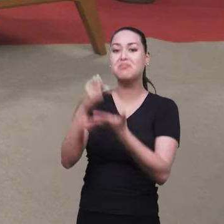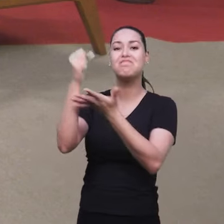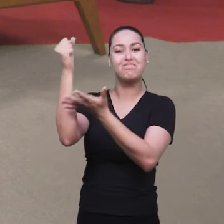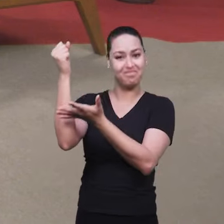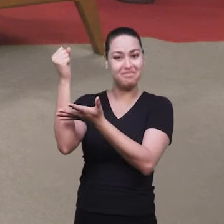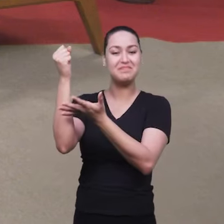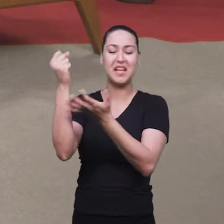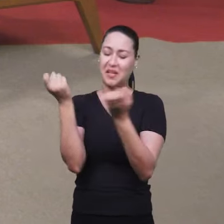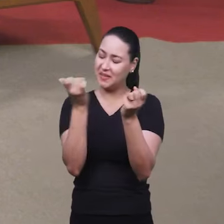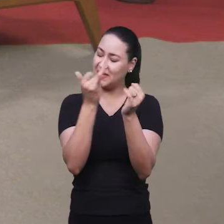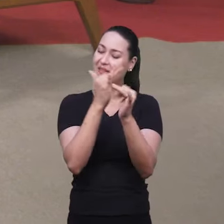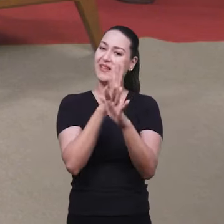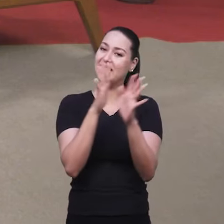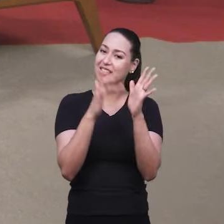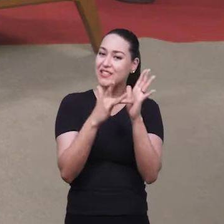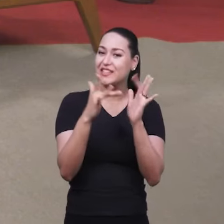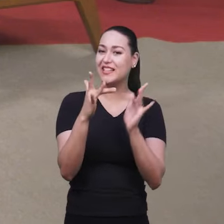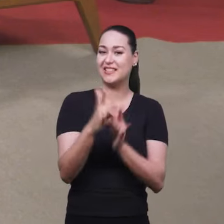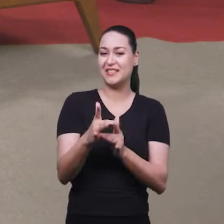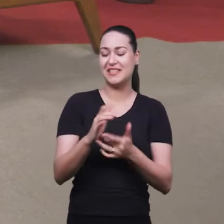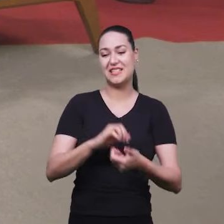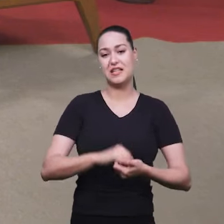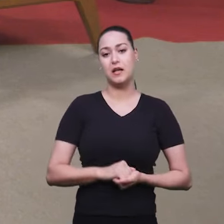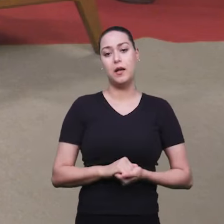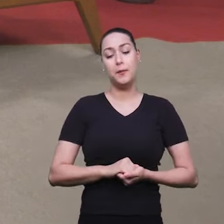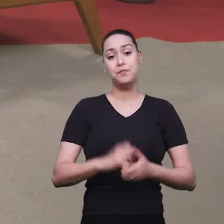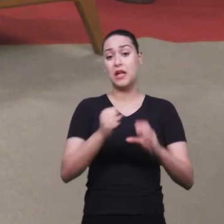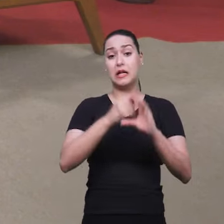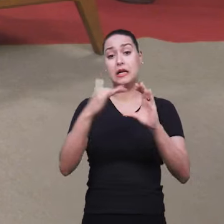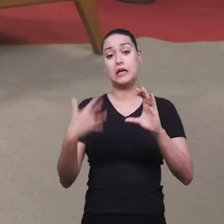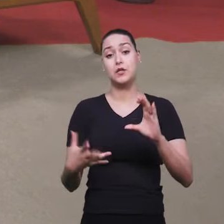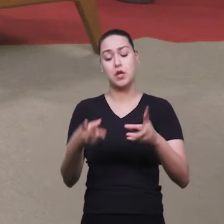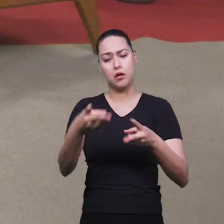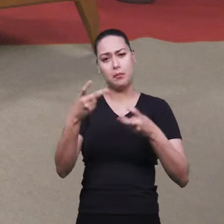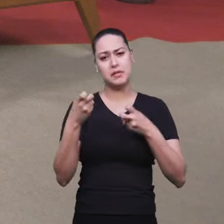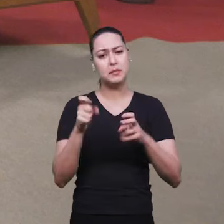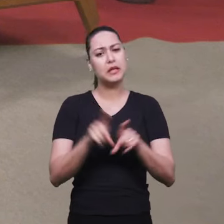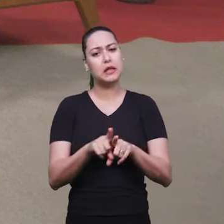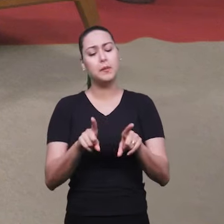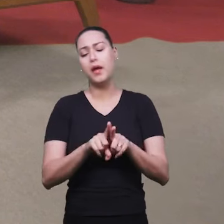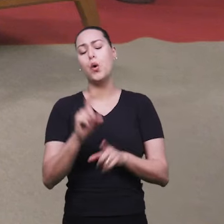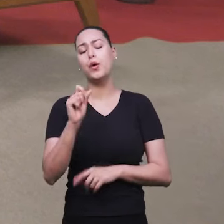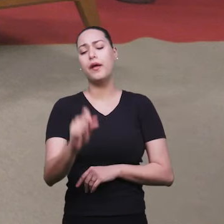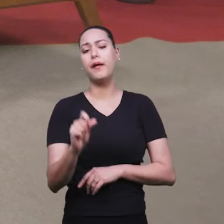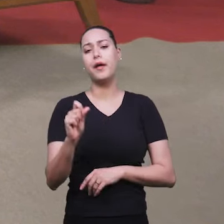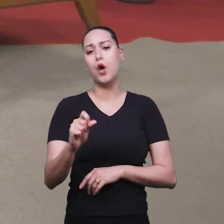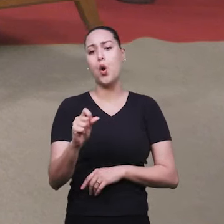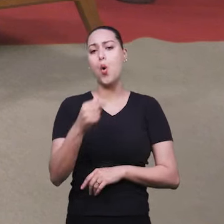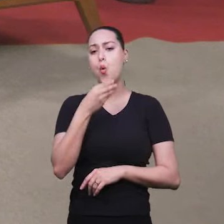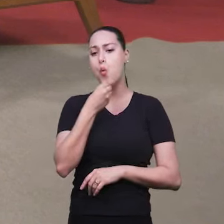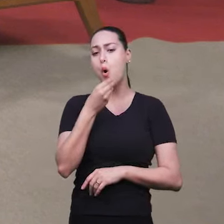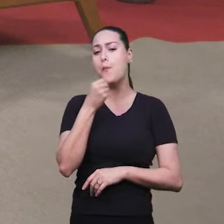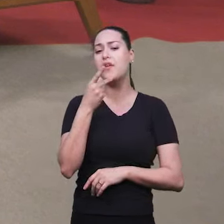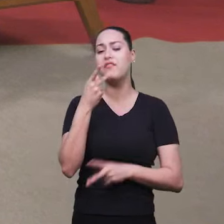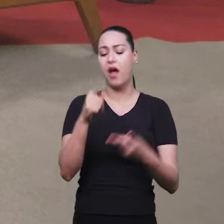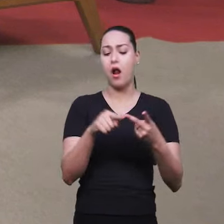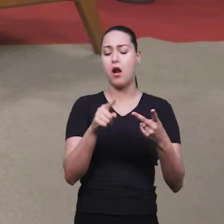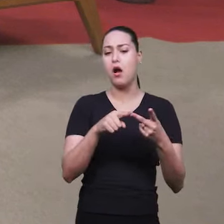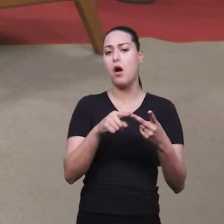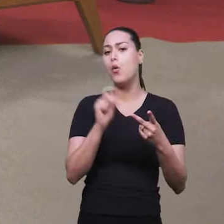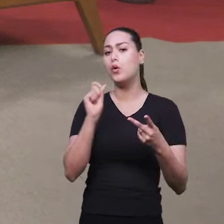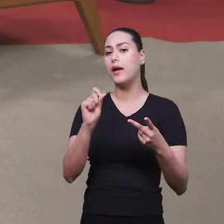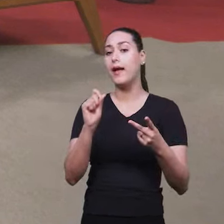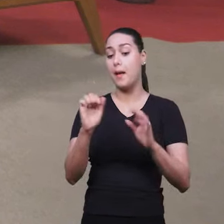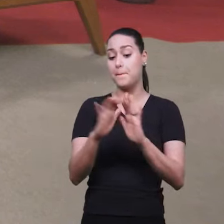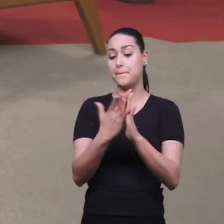arrebatamento. Glória a Jesus. Há um aspecto também que me chama a atenção, Sérgio, é o fato, e o Jorge, ele fala sobre isso, Jorge Alaor, sobre